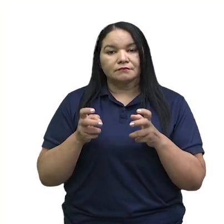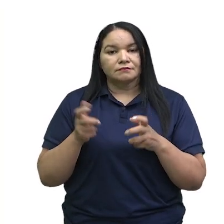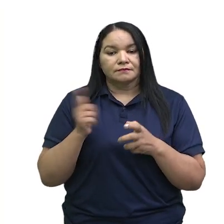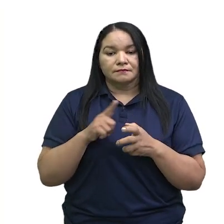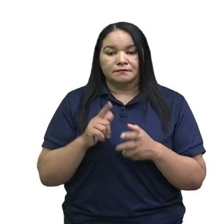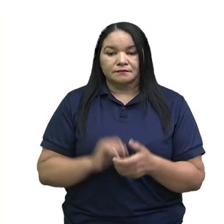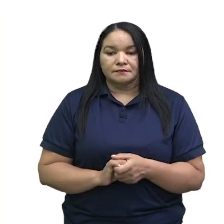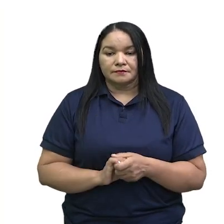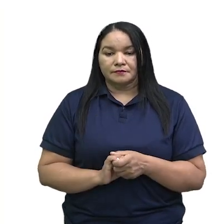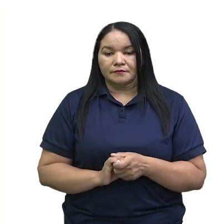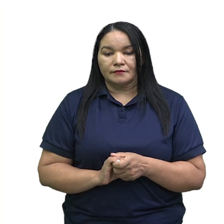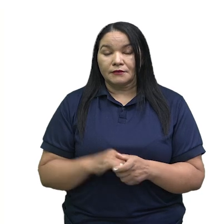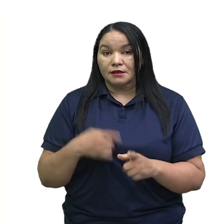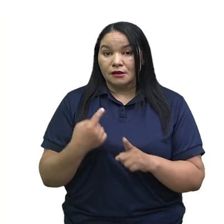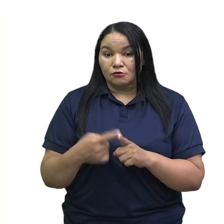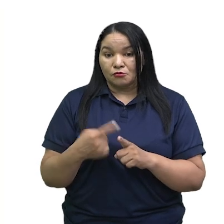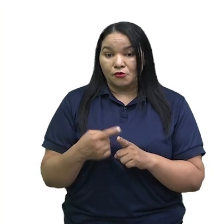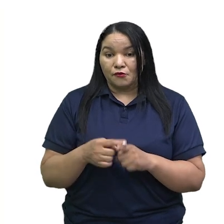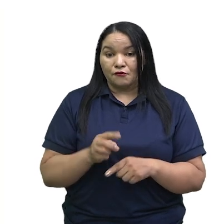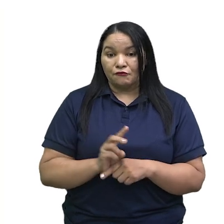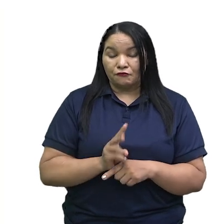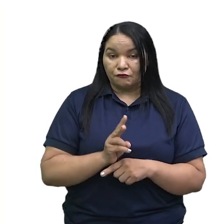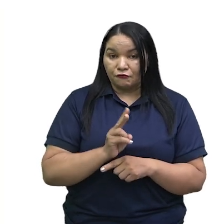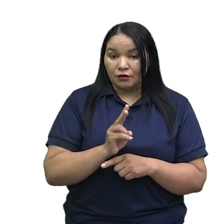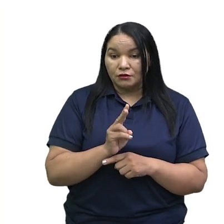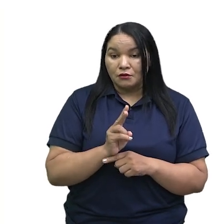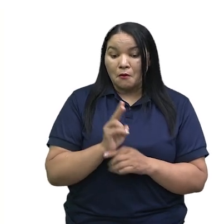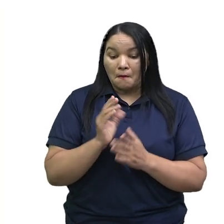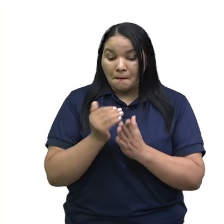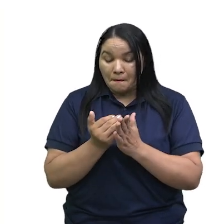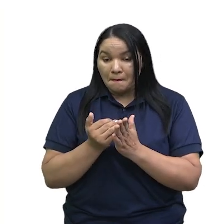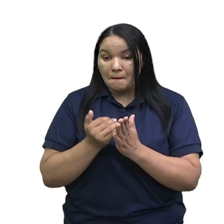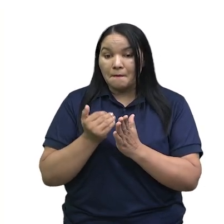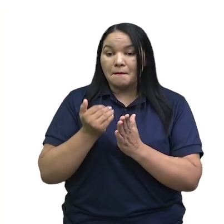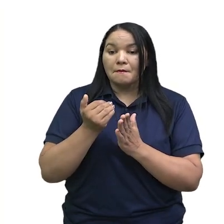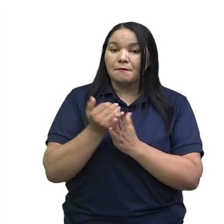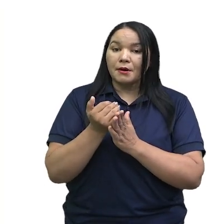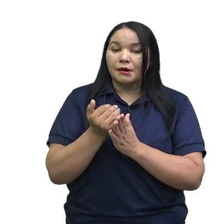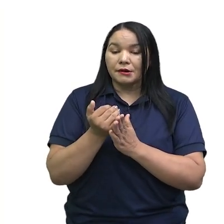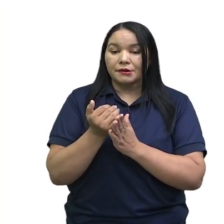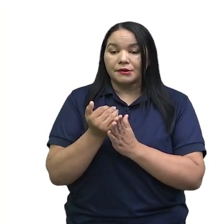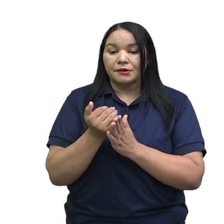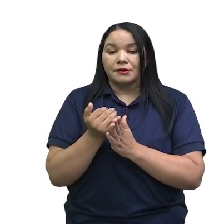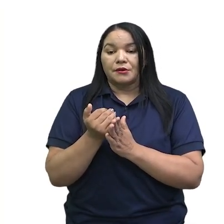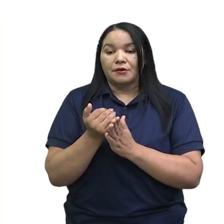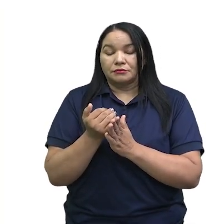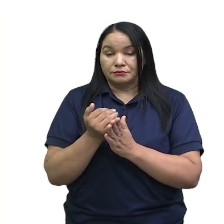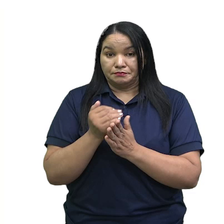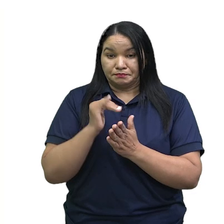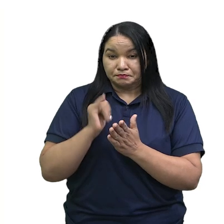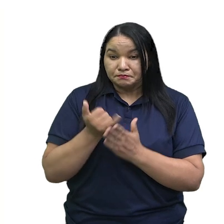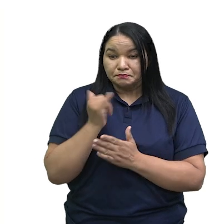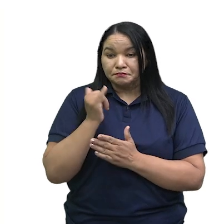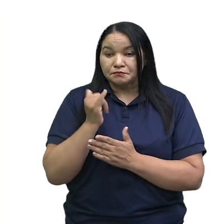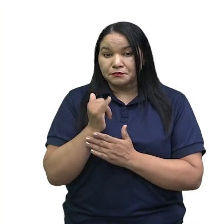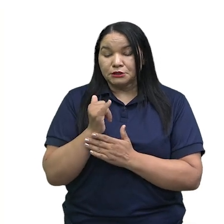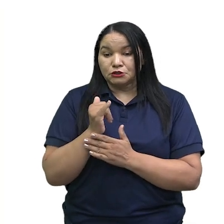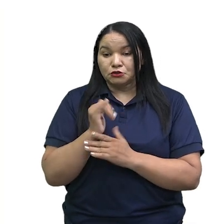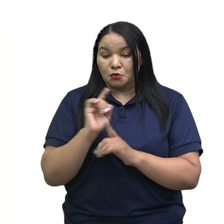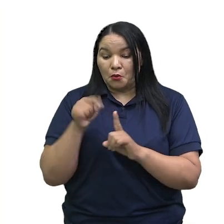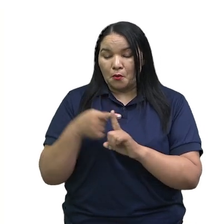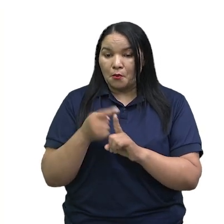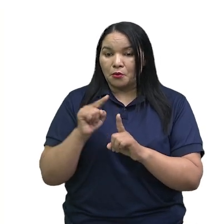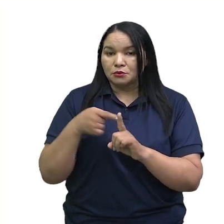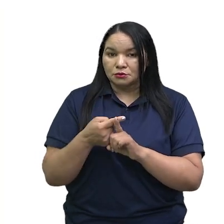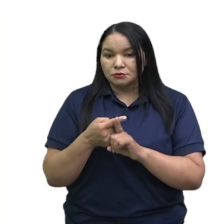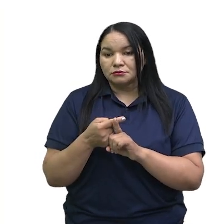tá? Que, por mais que o valor seja um pouco maior, né? Então, nos juros compostos, o rendimento